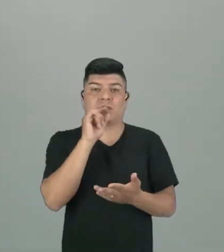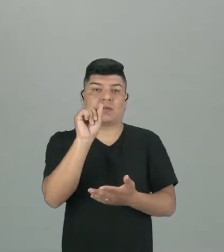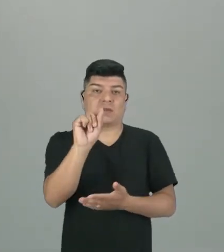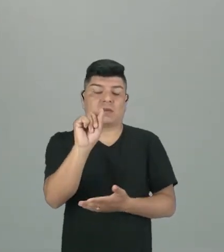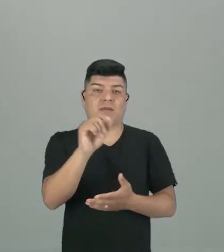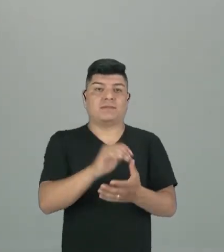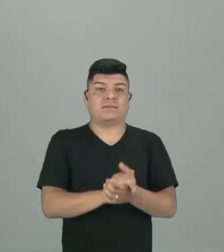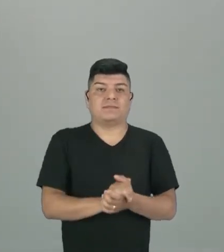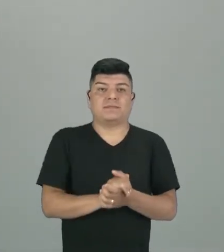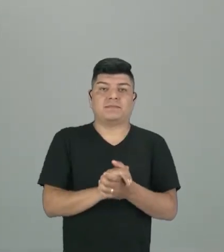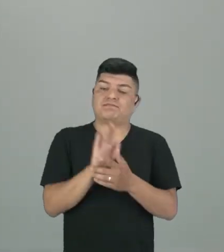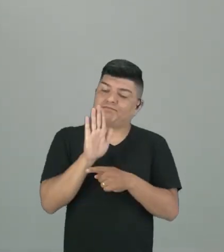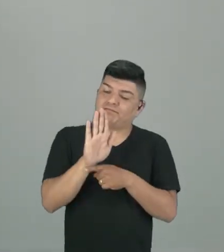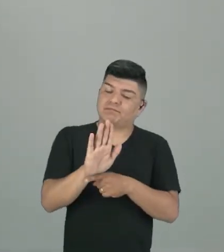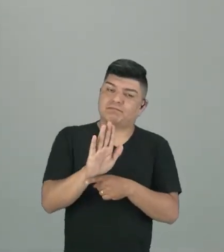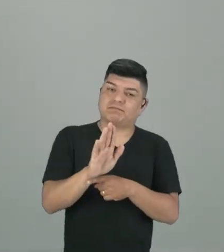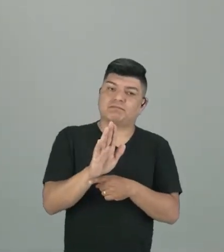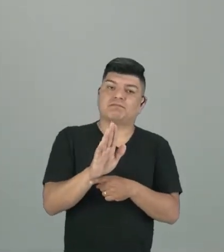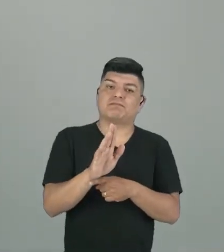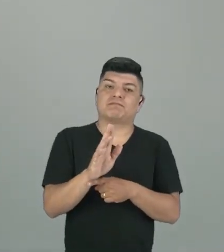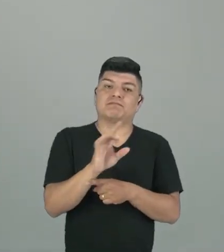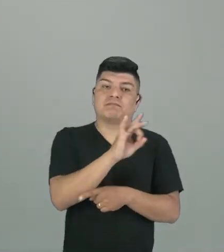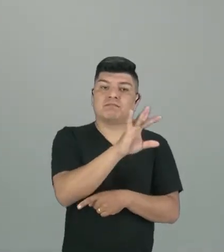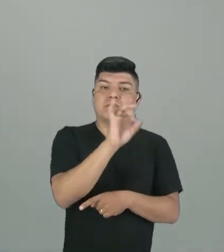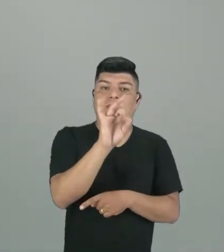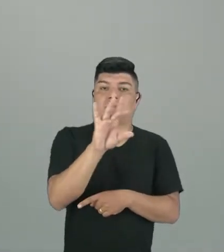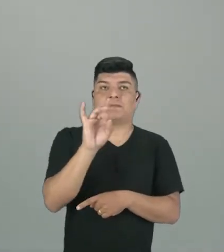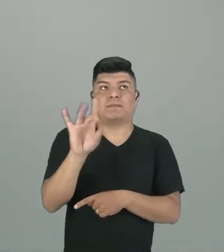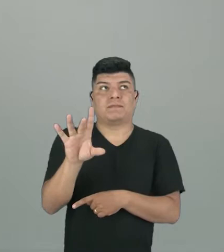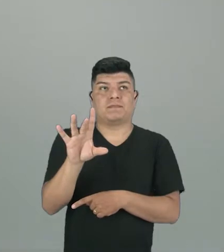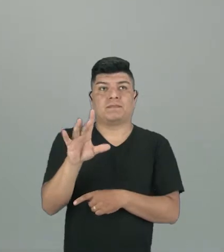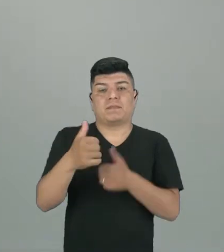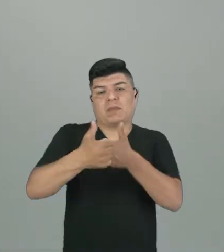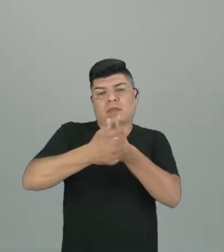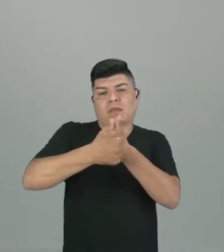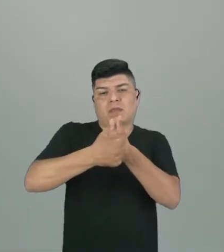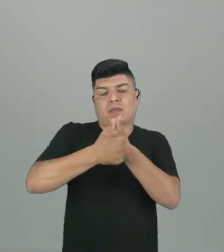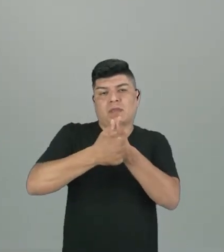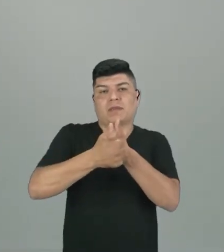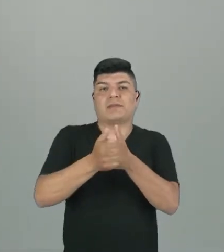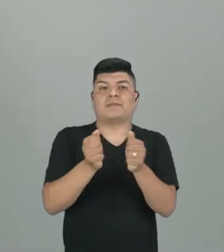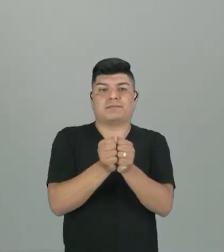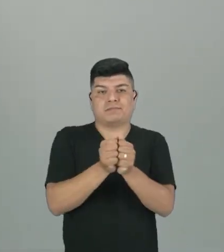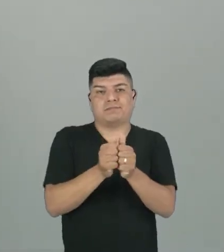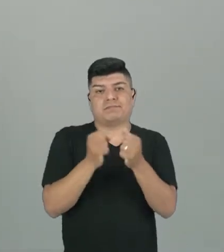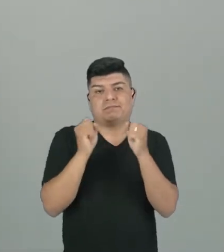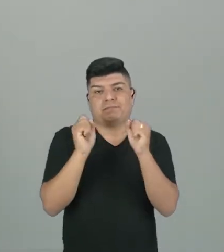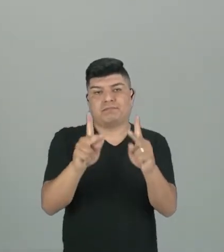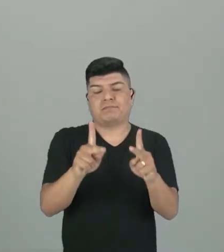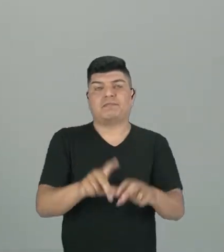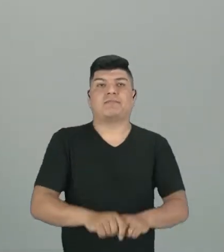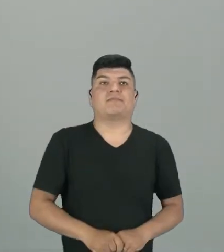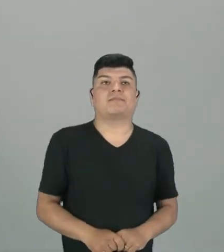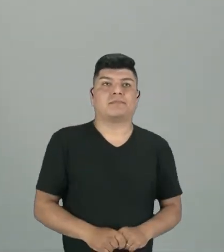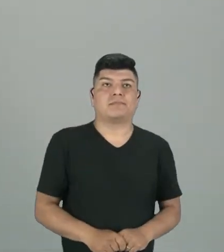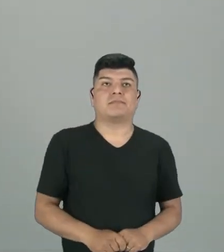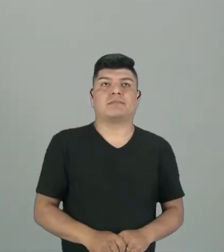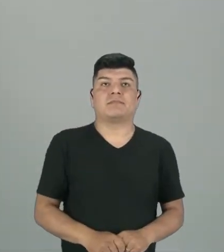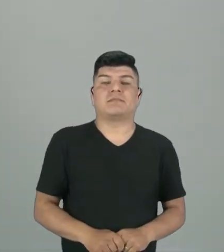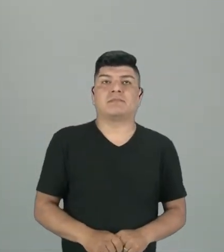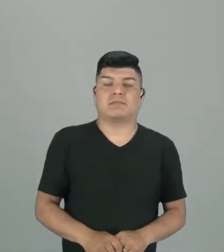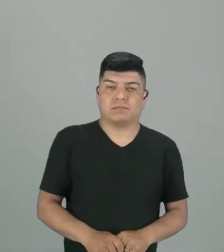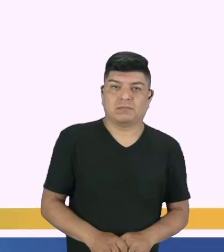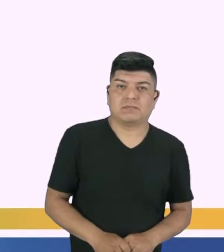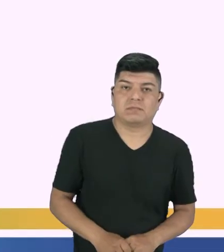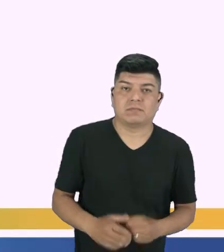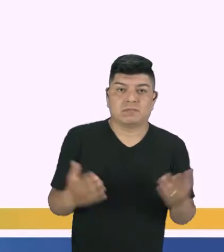De solidariedade entre si, de aproximação entre si, ok? Religião, vamos então